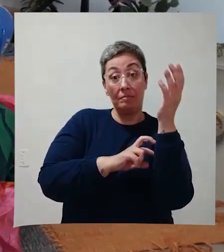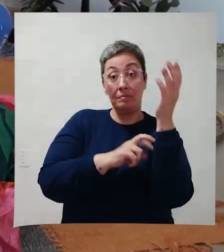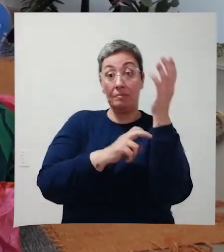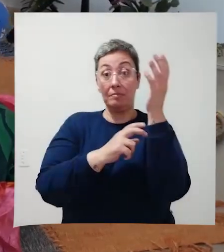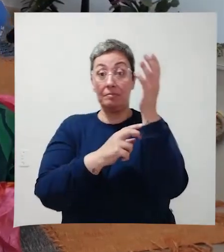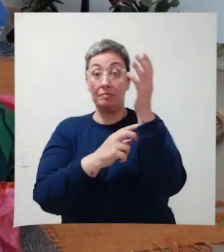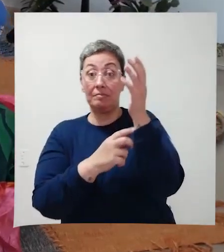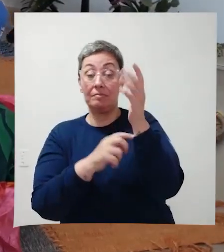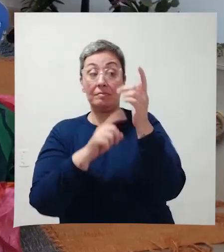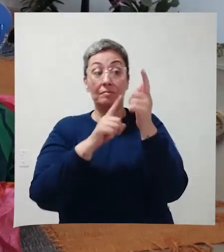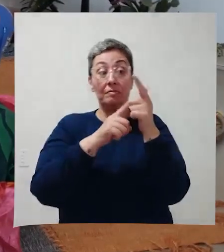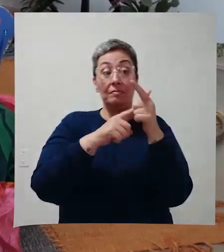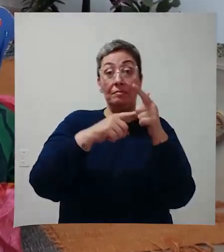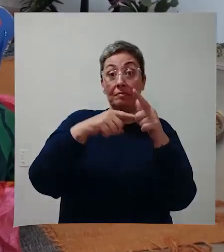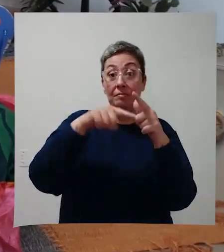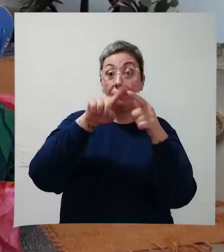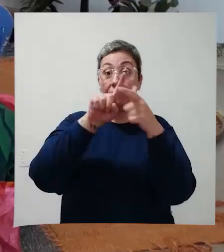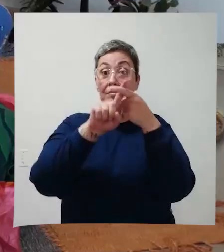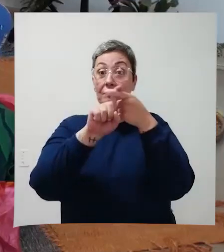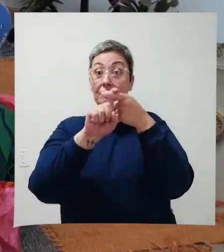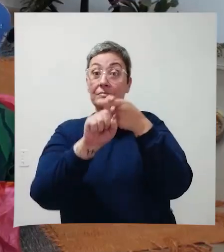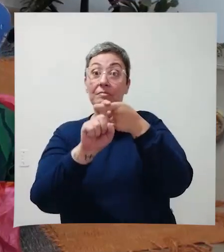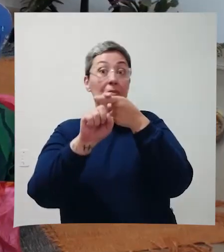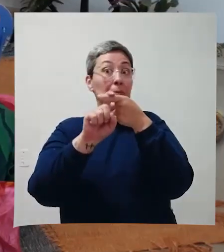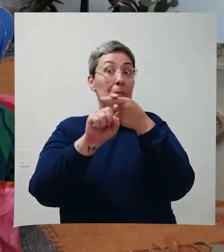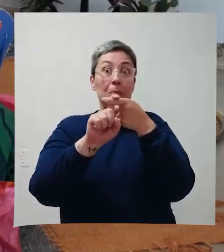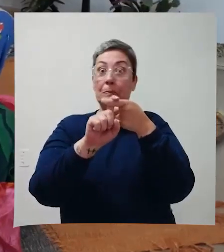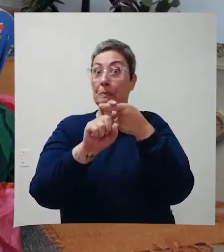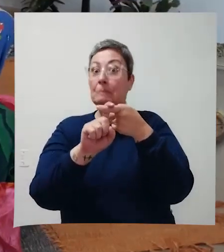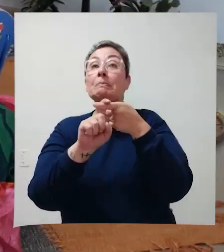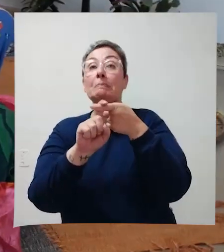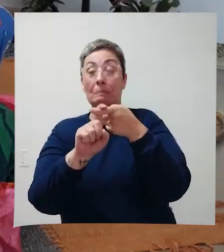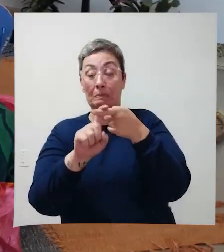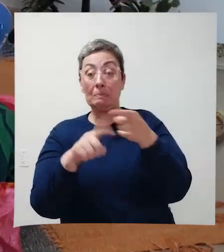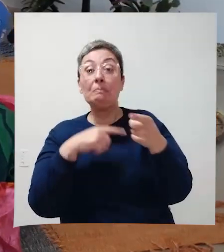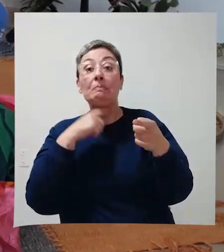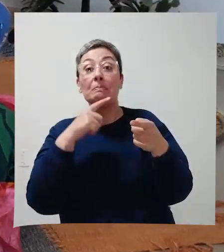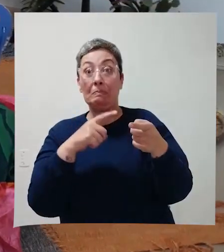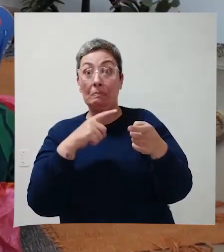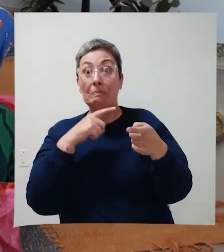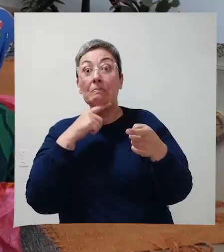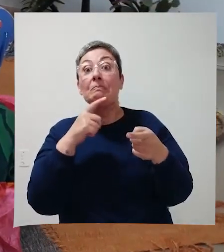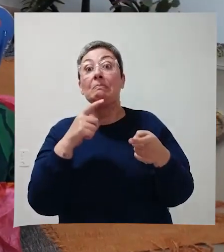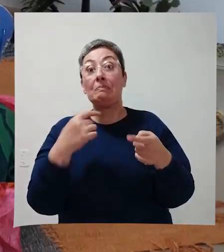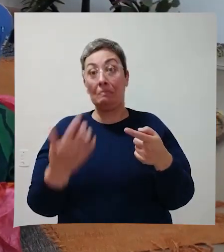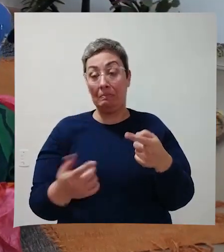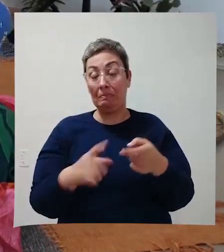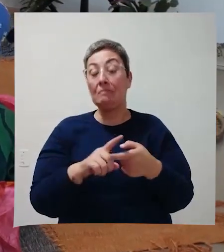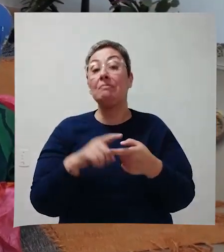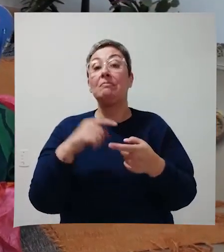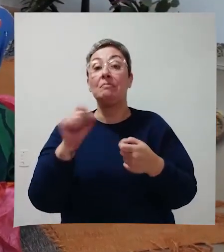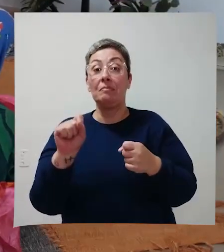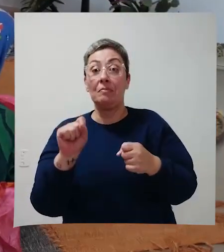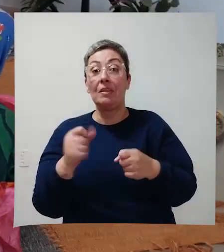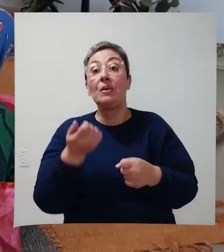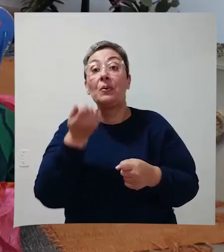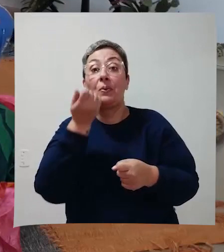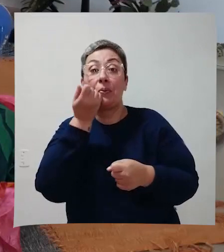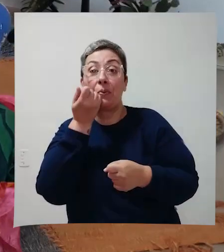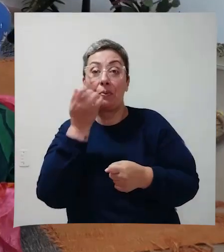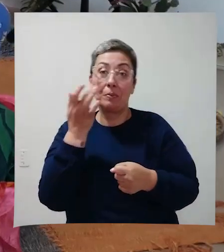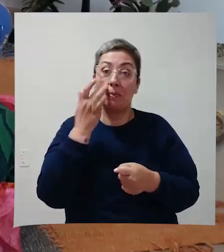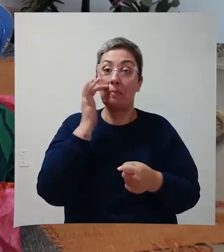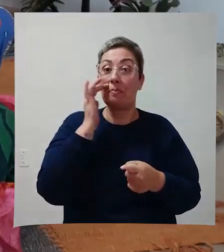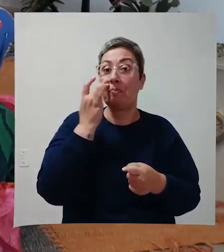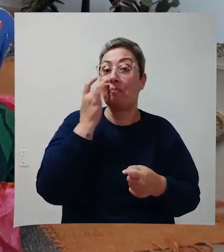Olha o camaleão, olha o rabo dele, segura esse nego, senão ele cai. O